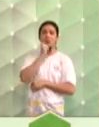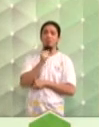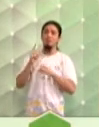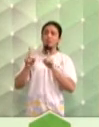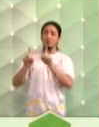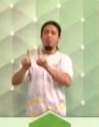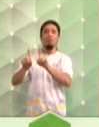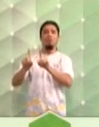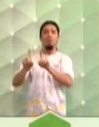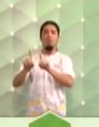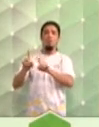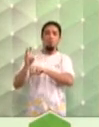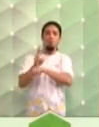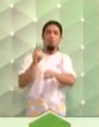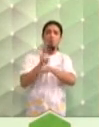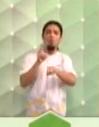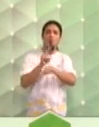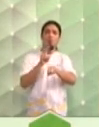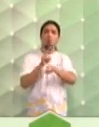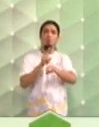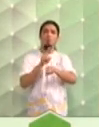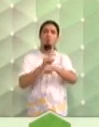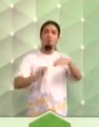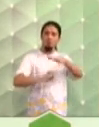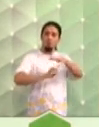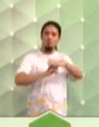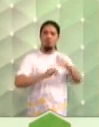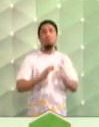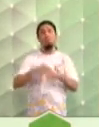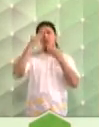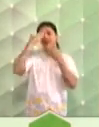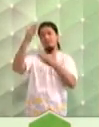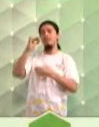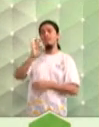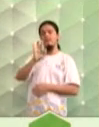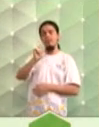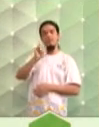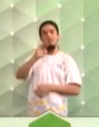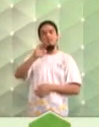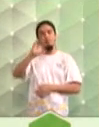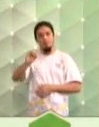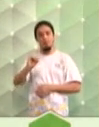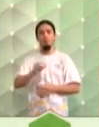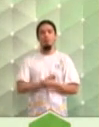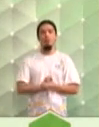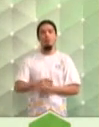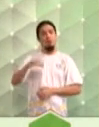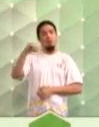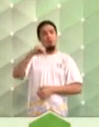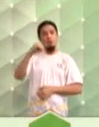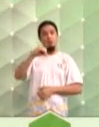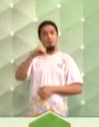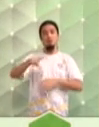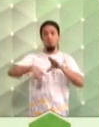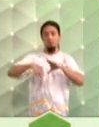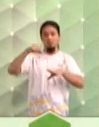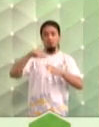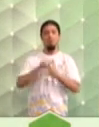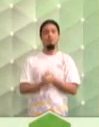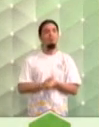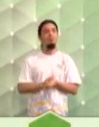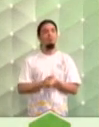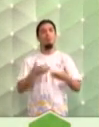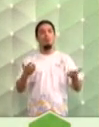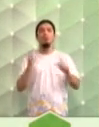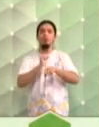fossem filhos deles. É verdade, obrigada, é Fábio. Verdade. Muito obrigada, Fábio, que fez o sorteio, o nono sorteio. Enquanto o Ivan está chamando ali mais um